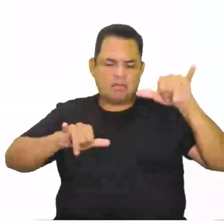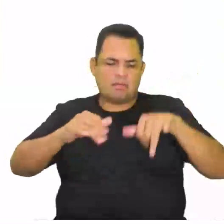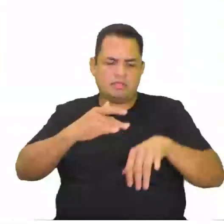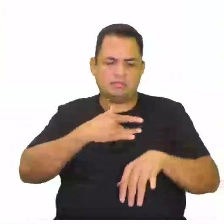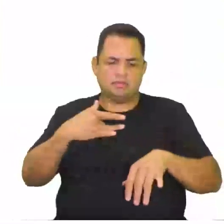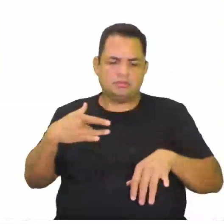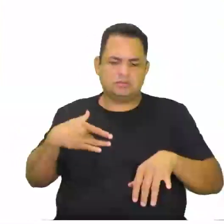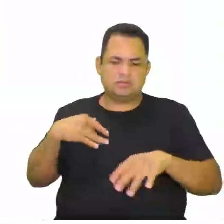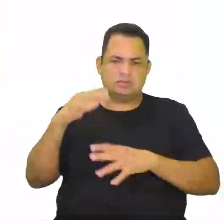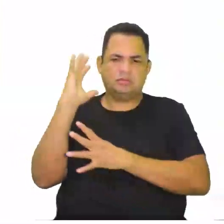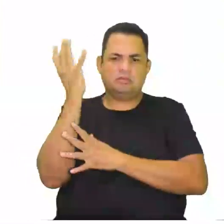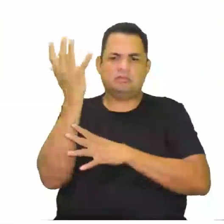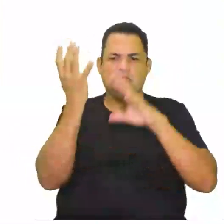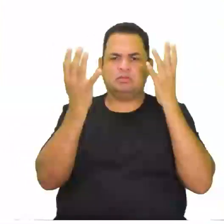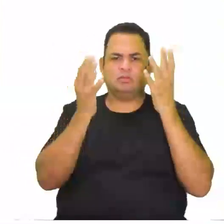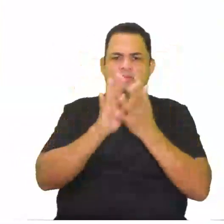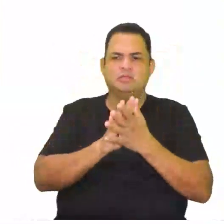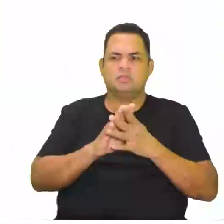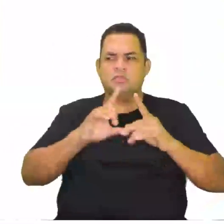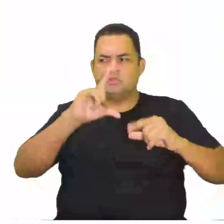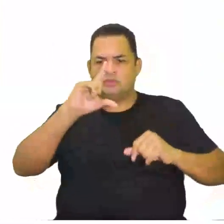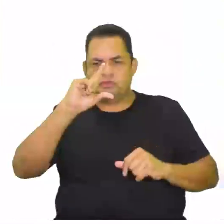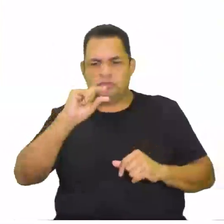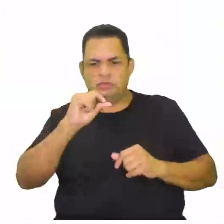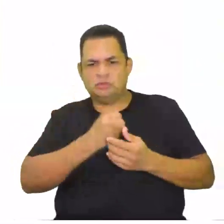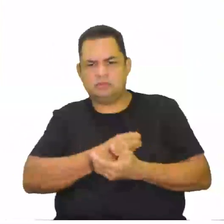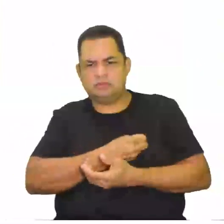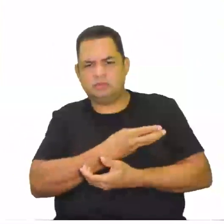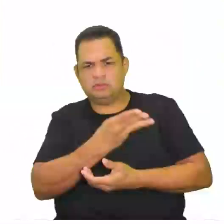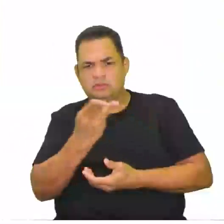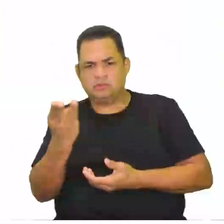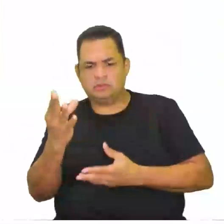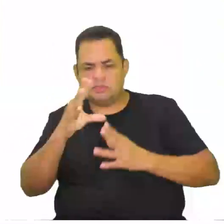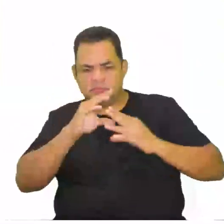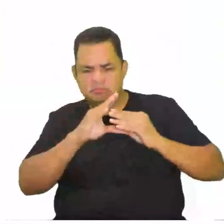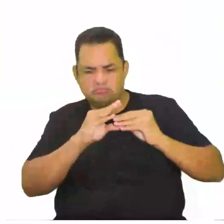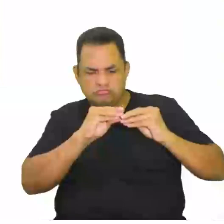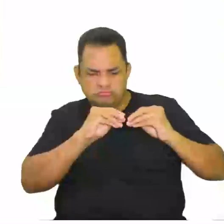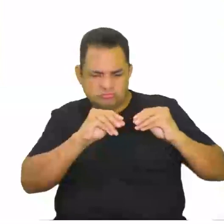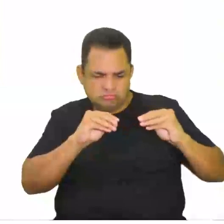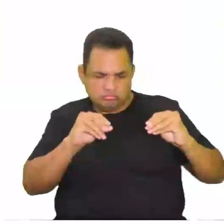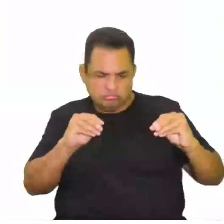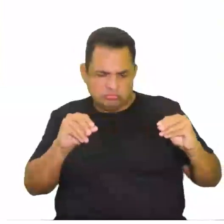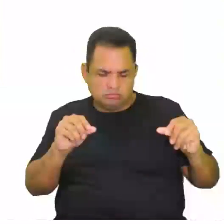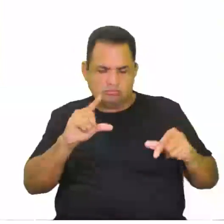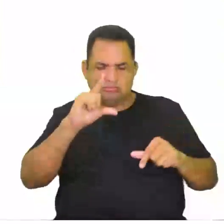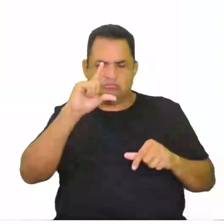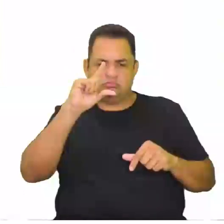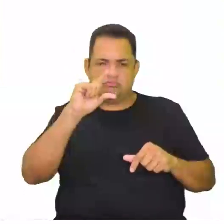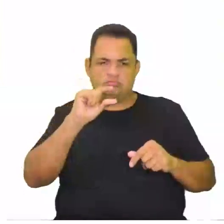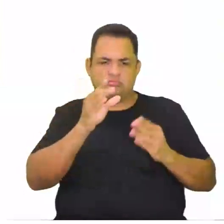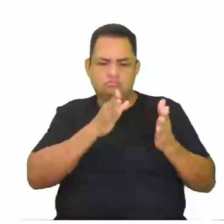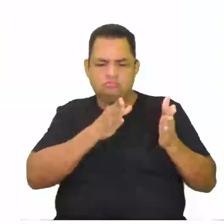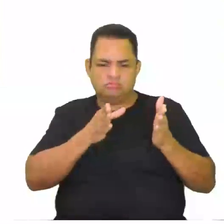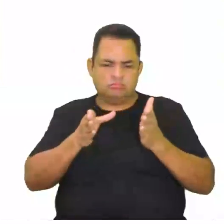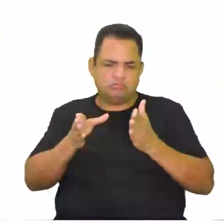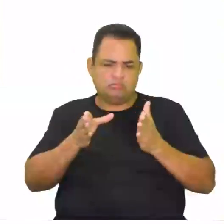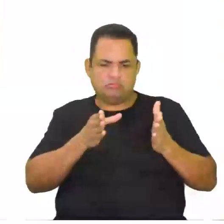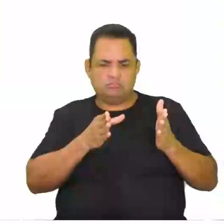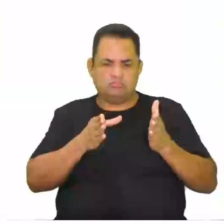ambiente, reduzindo a quantidade de resíduos, diminuindo o tempo de